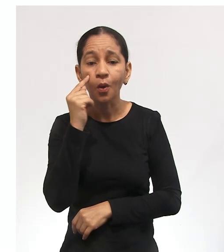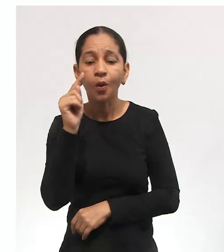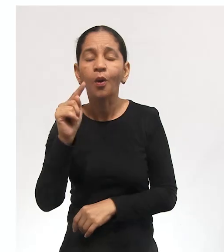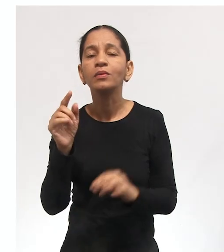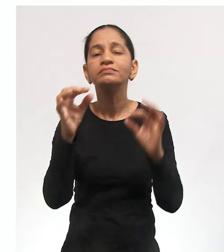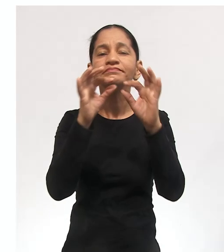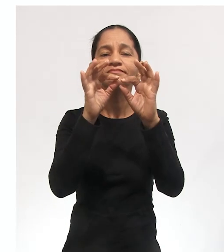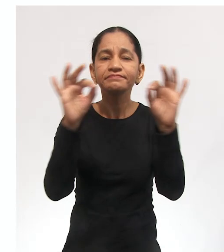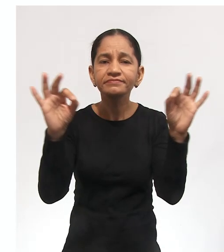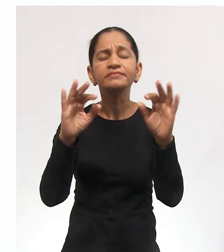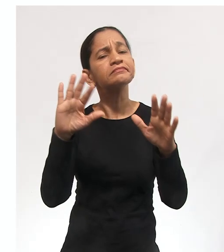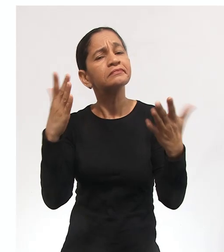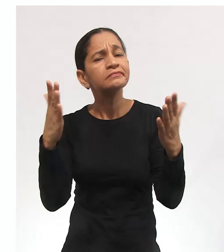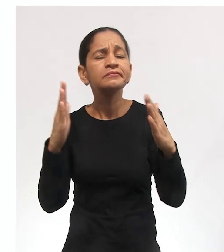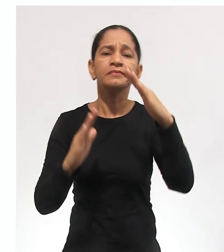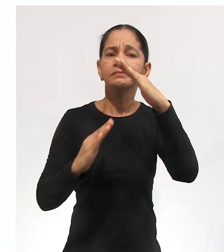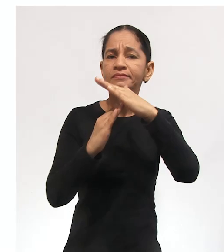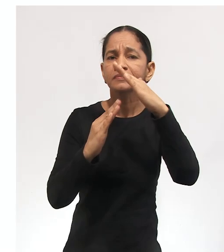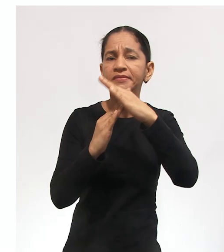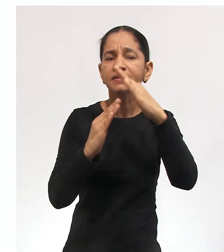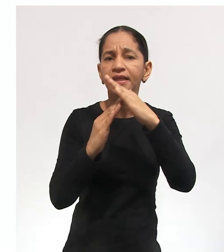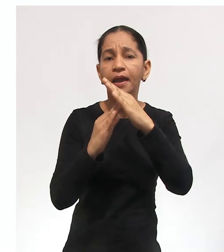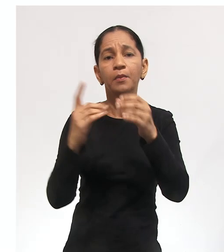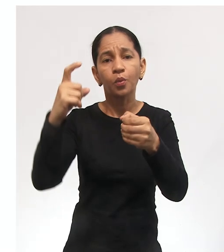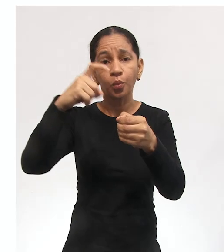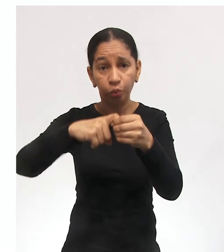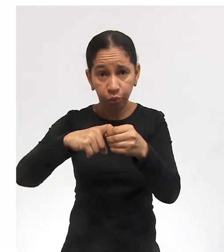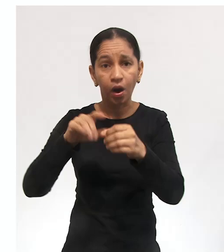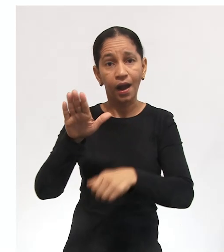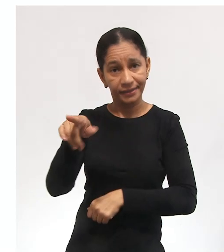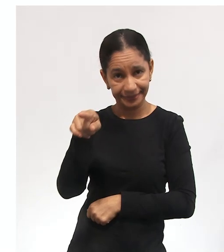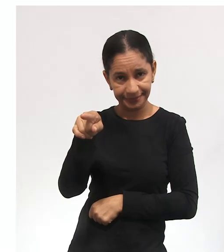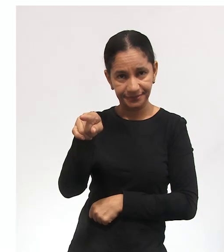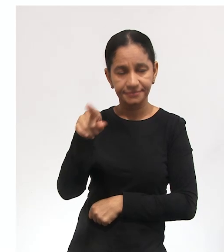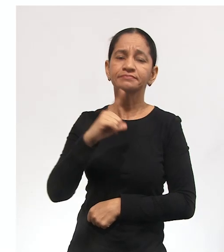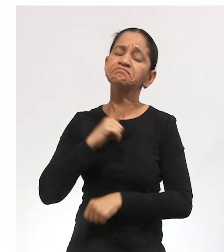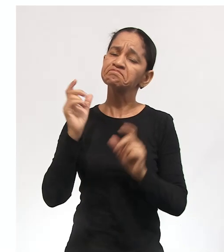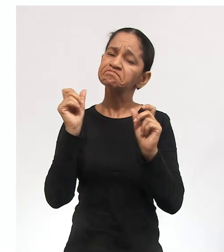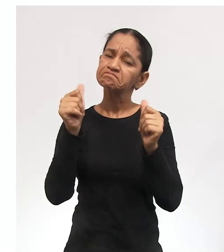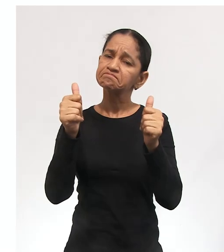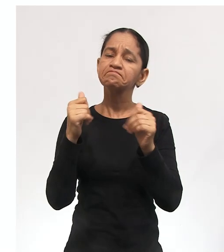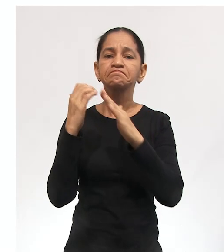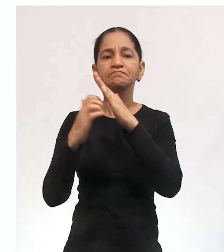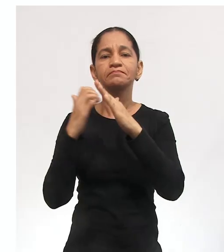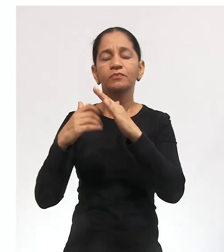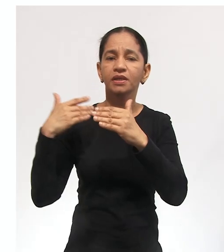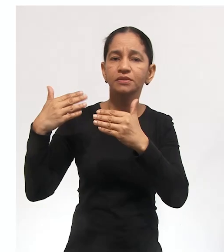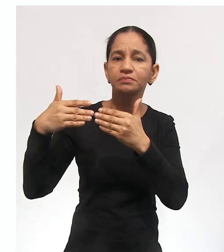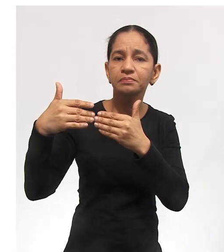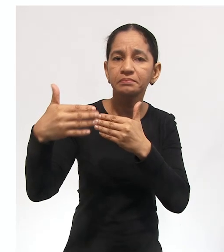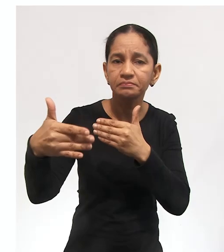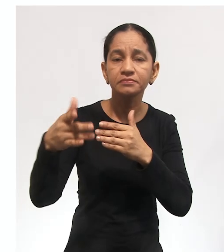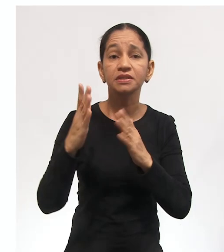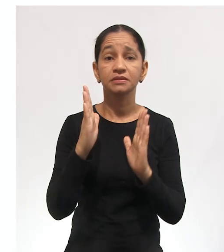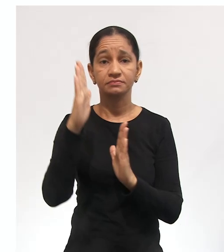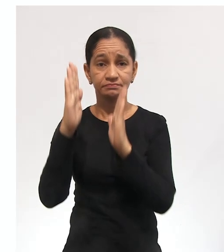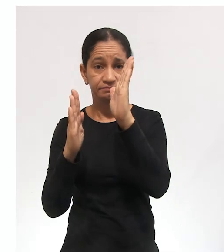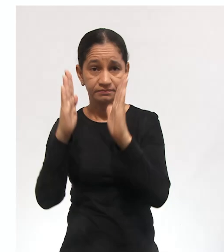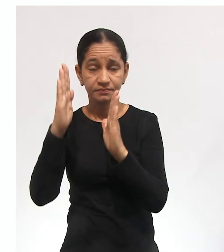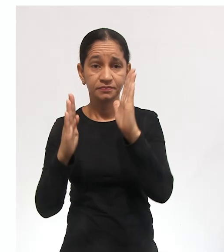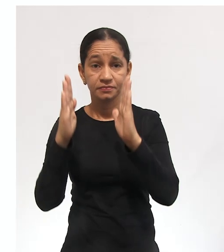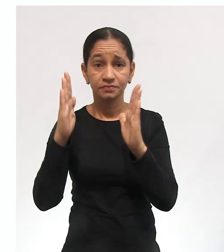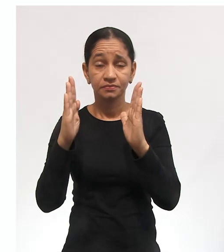Imaginem que durante algum tempo eu fui sócio de uma empresa e nesse momento, que a gente vai chamar